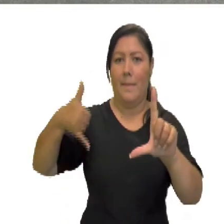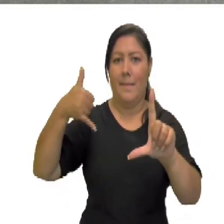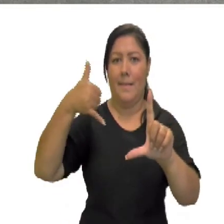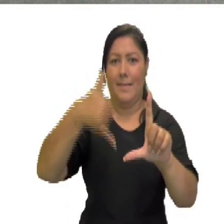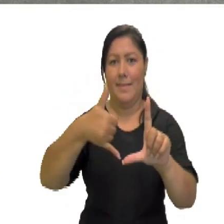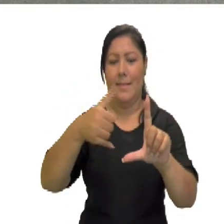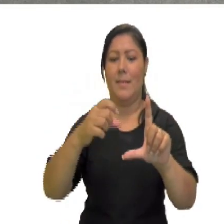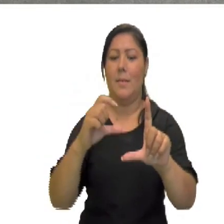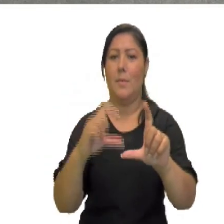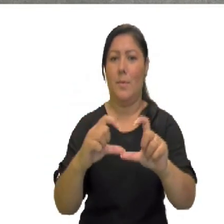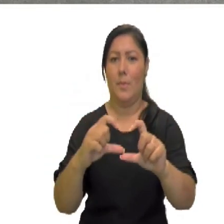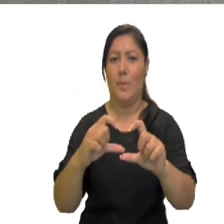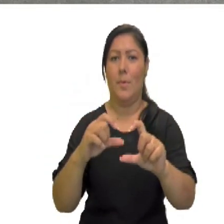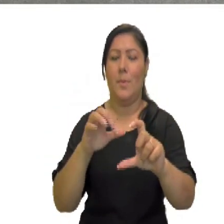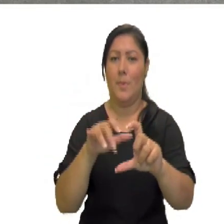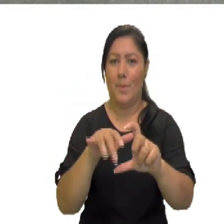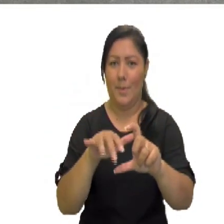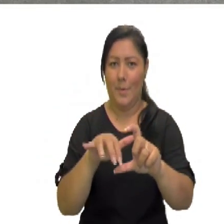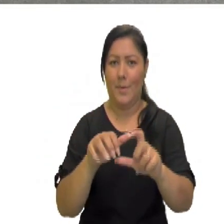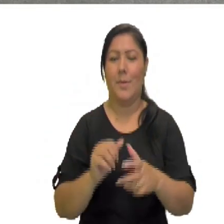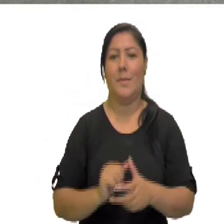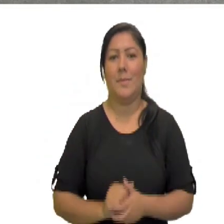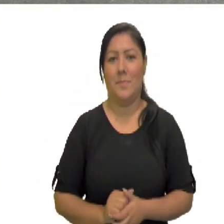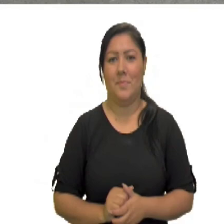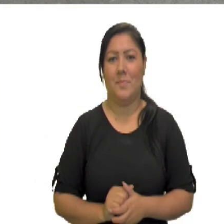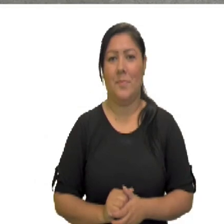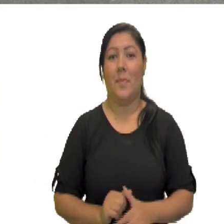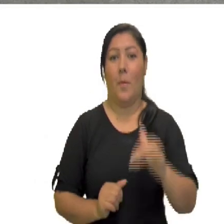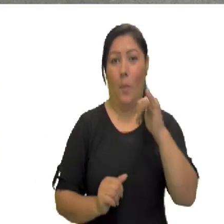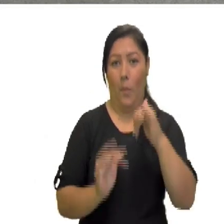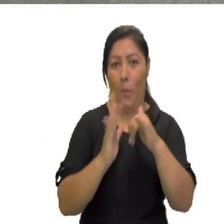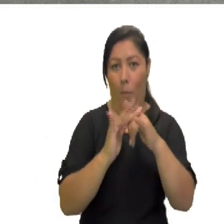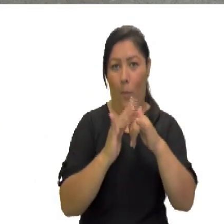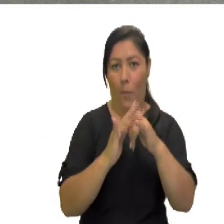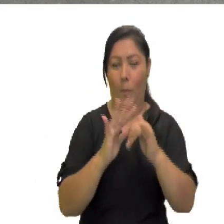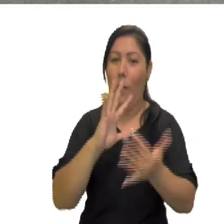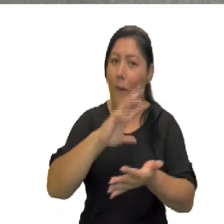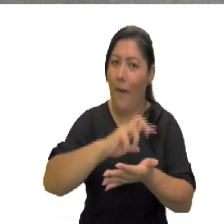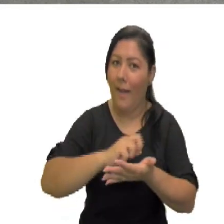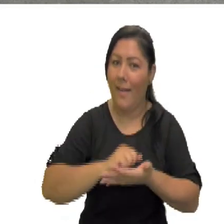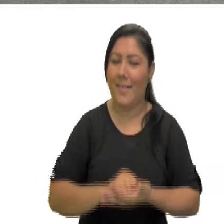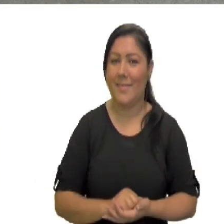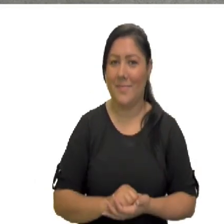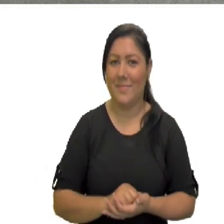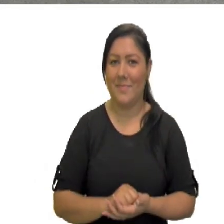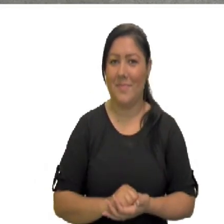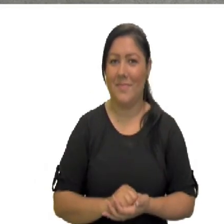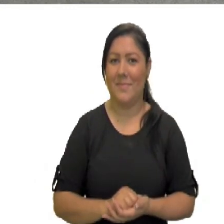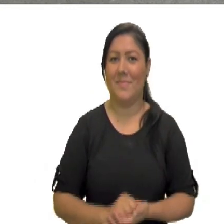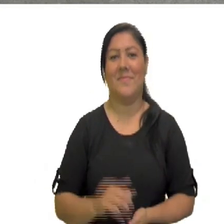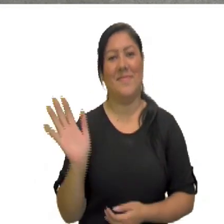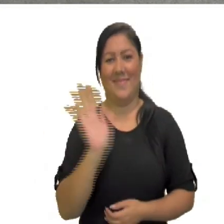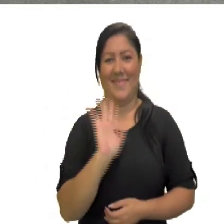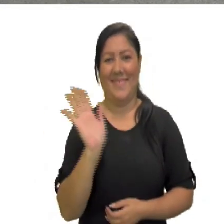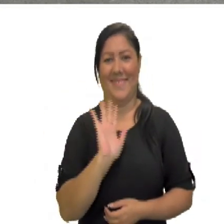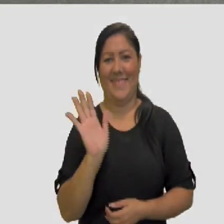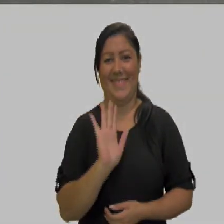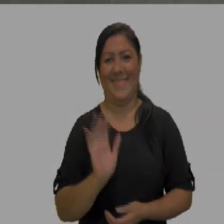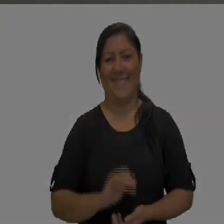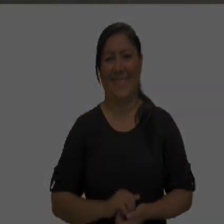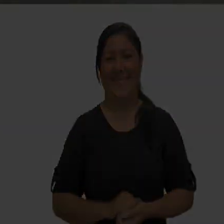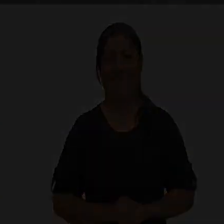para a imagem que aparece no canto da tela, se inscrever no nosso canal do YouTube SMED GV. Até mais!